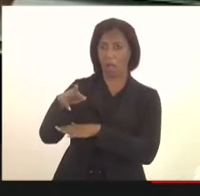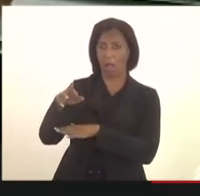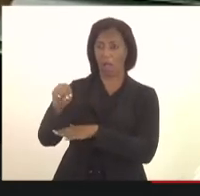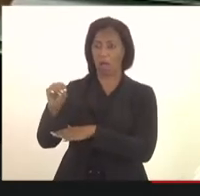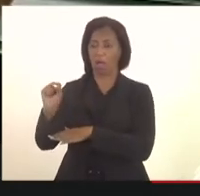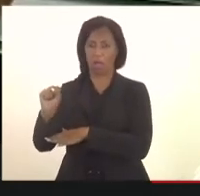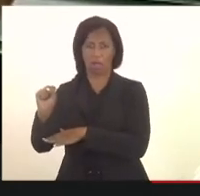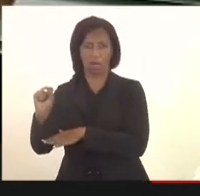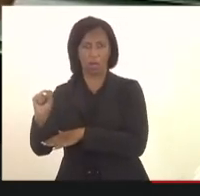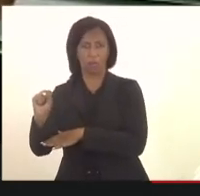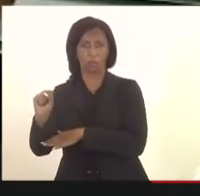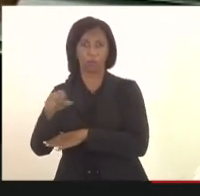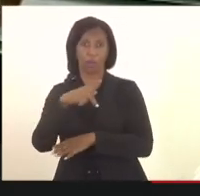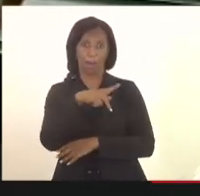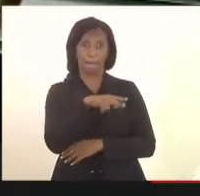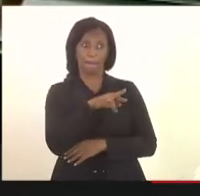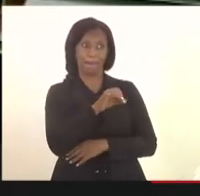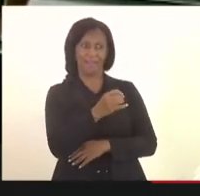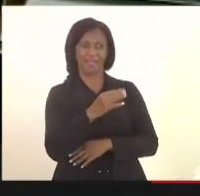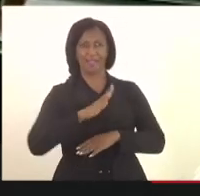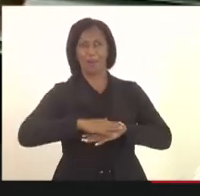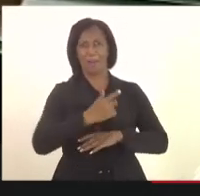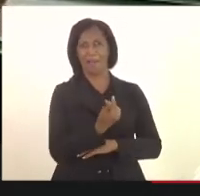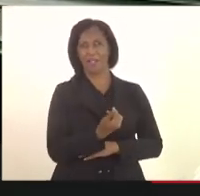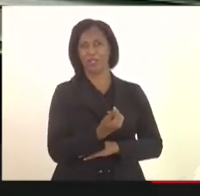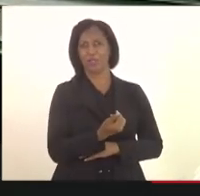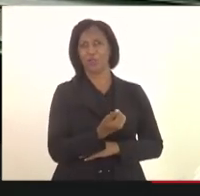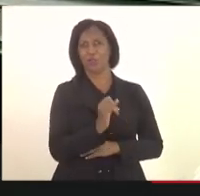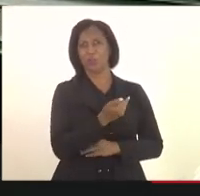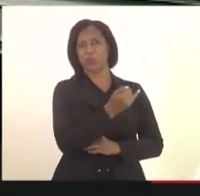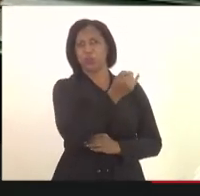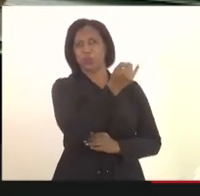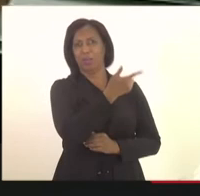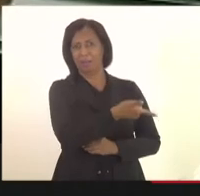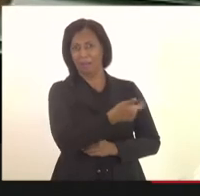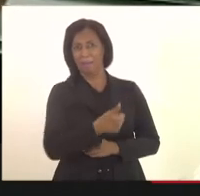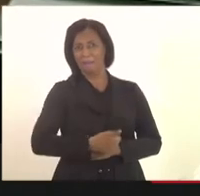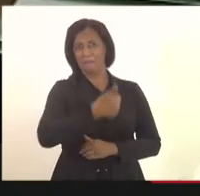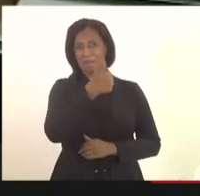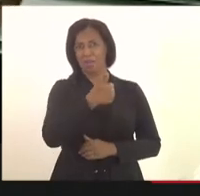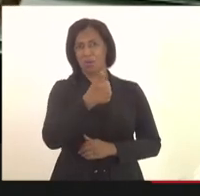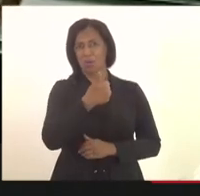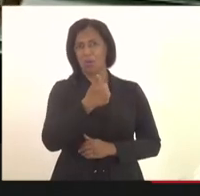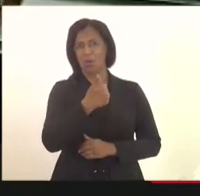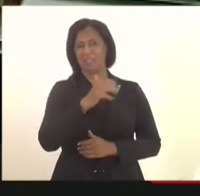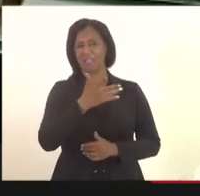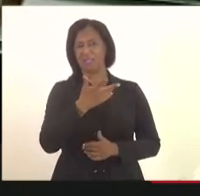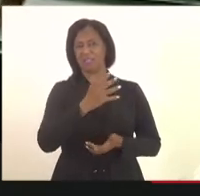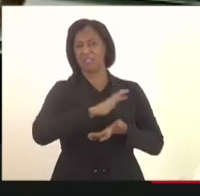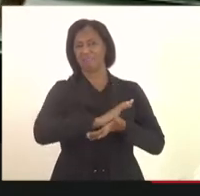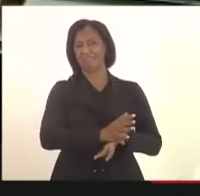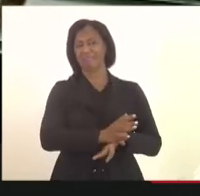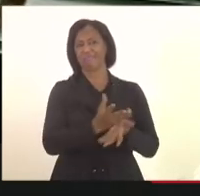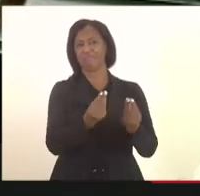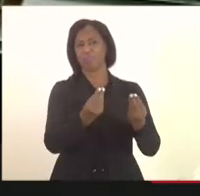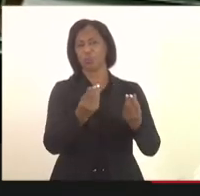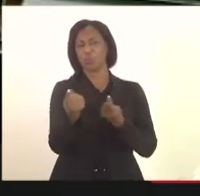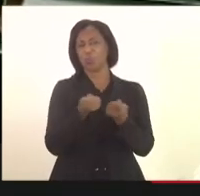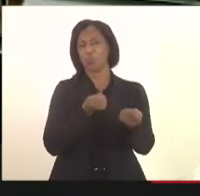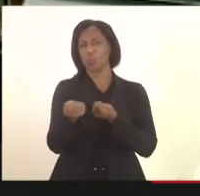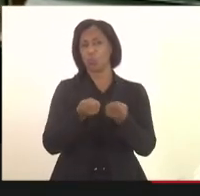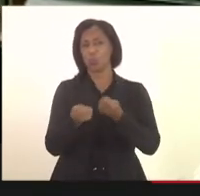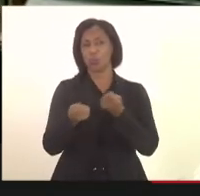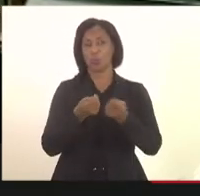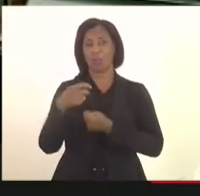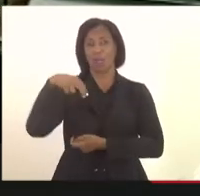são muito mais rentáveis e vinha prejudicando muito a economia do nosso